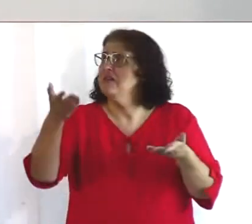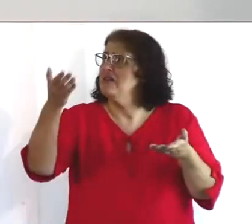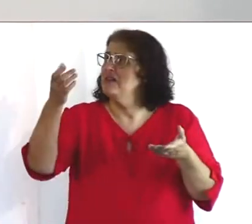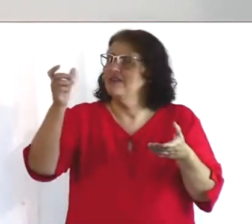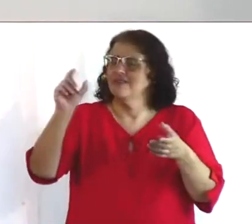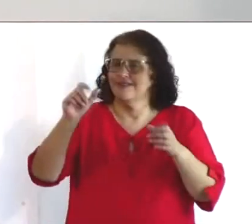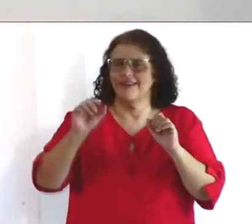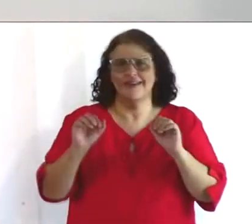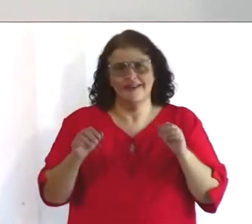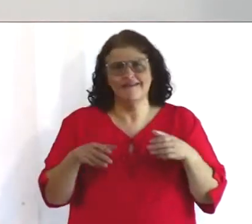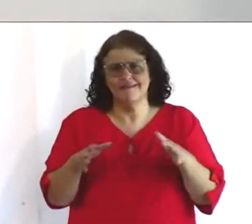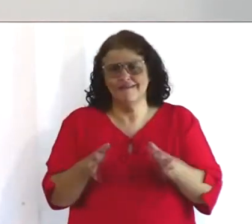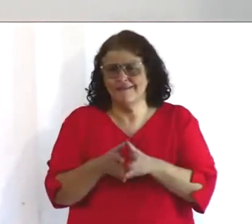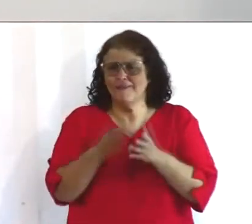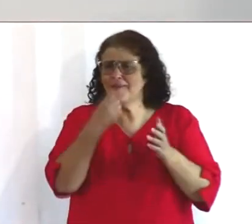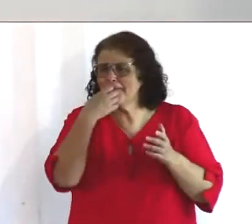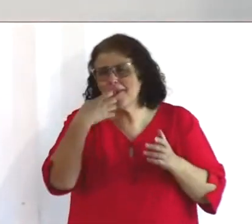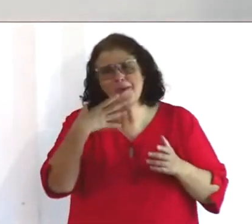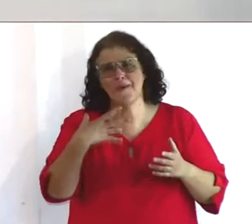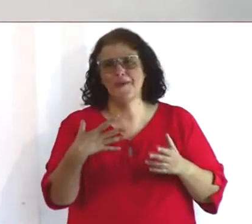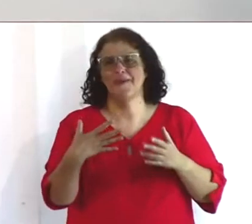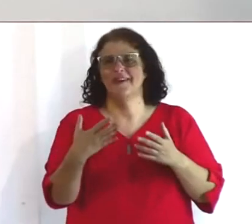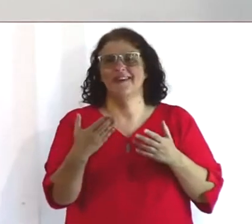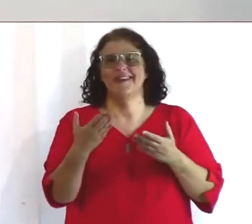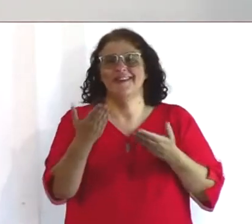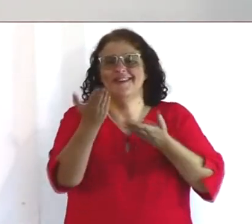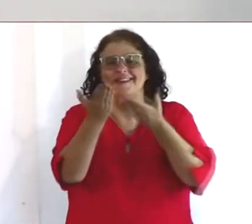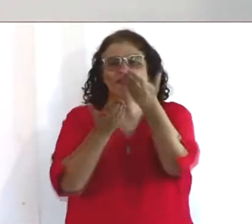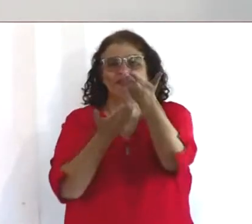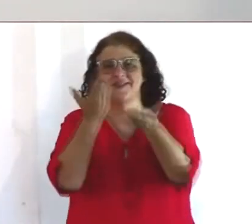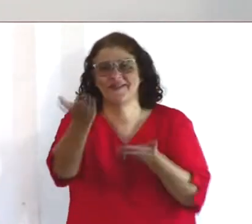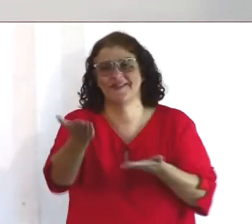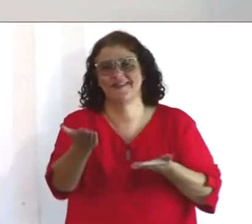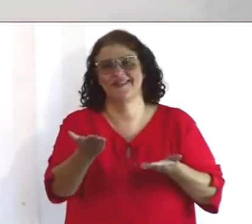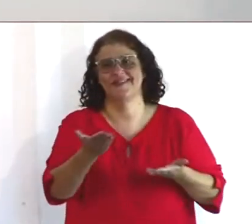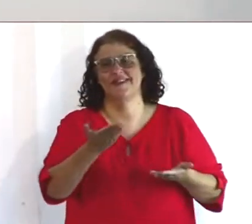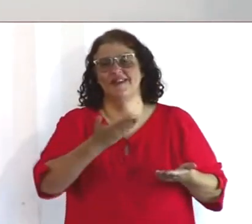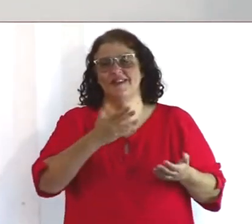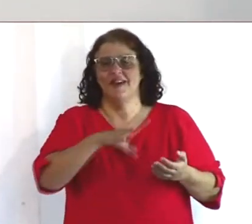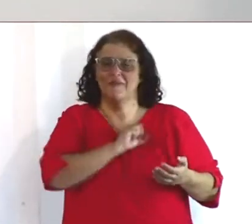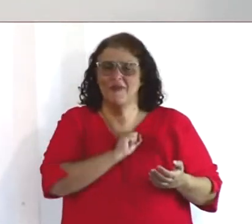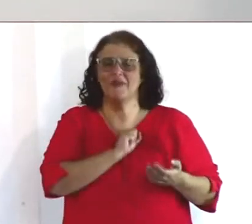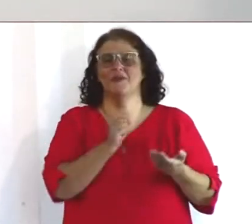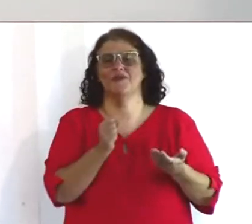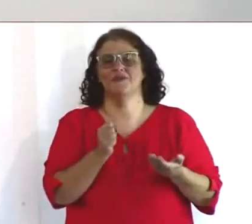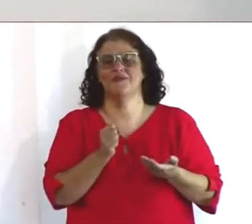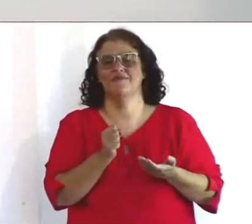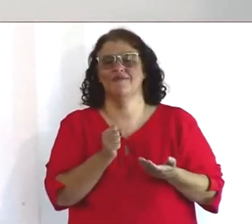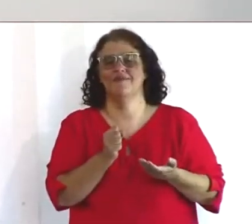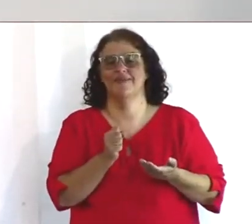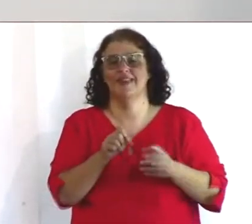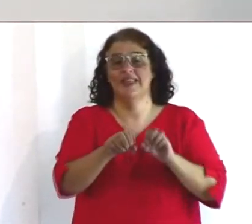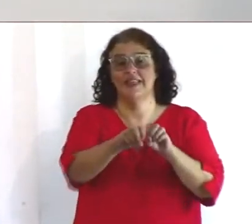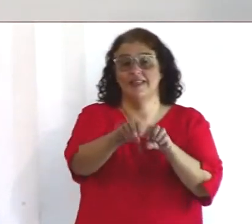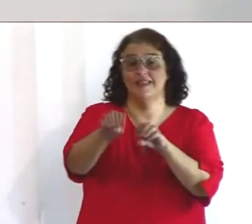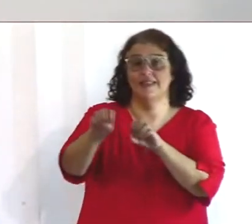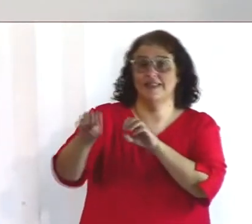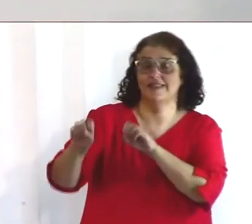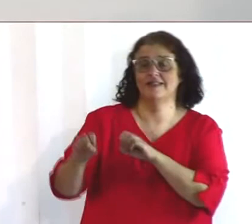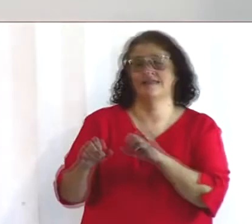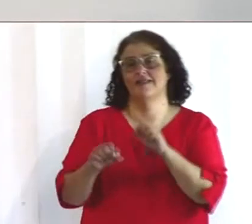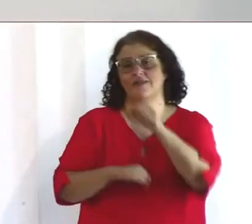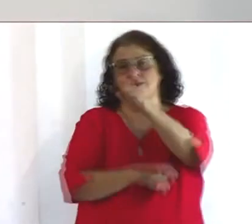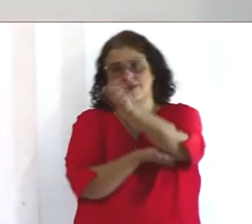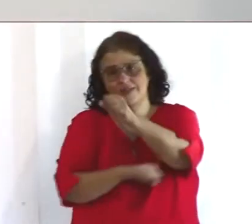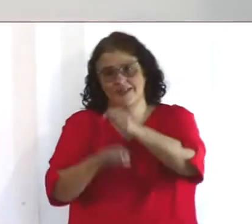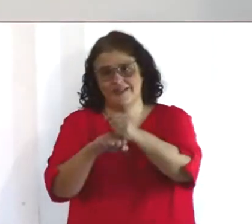um ensino naturalmente empático. Então ele está ensinando na sinagoga, é um ensino,